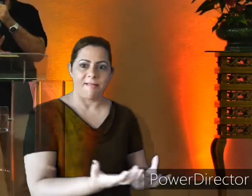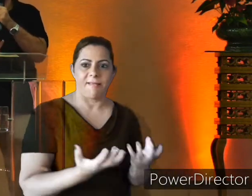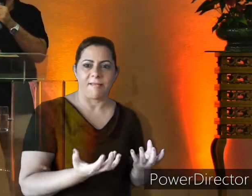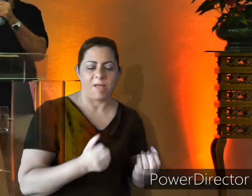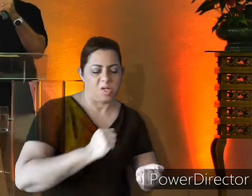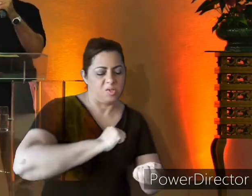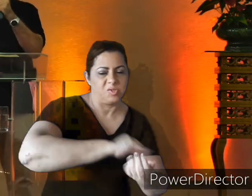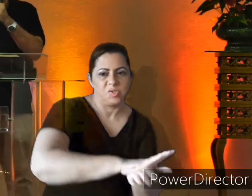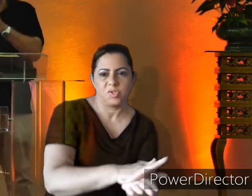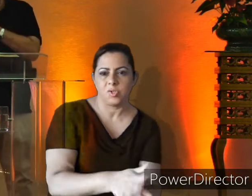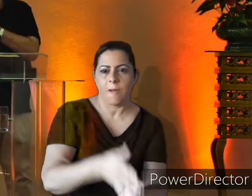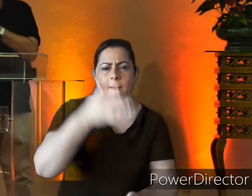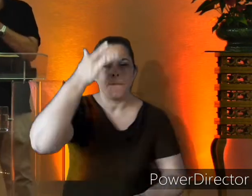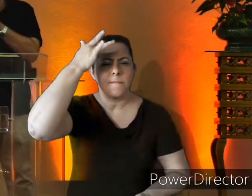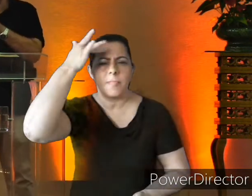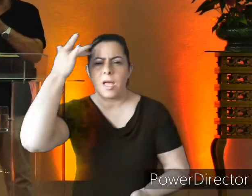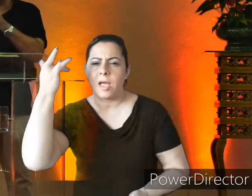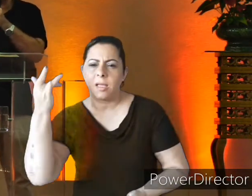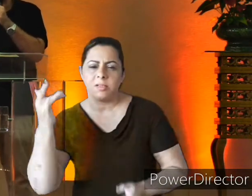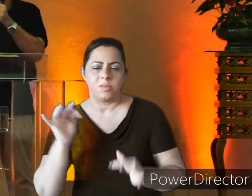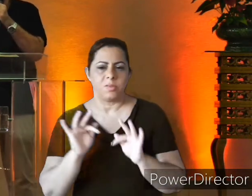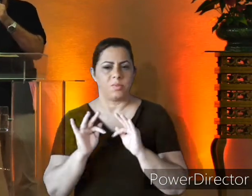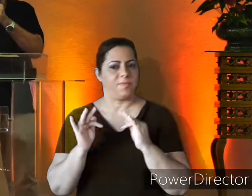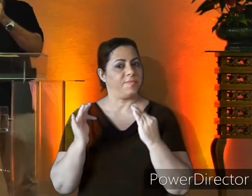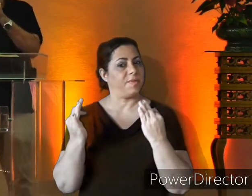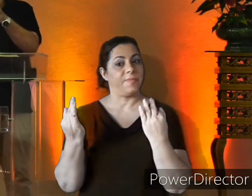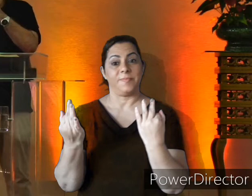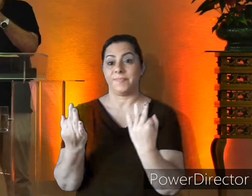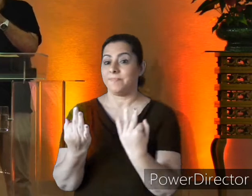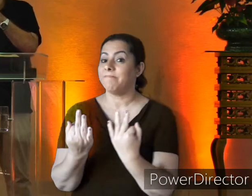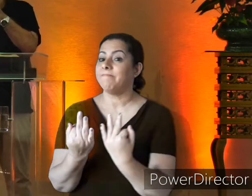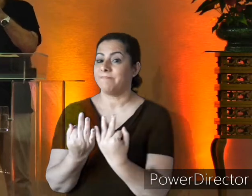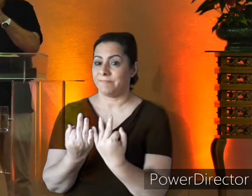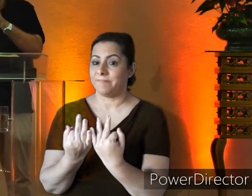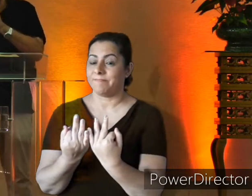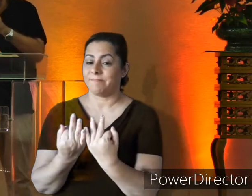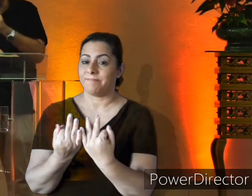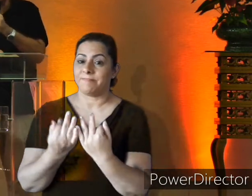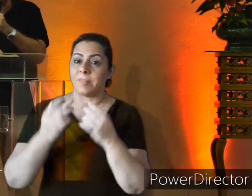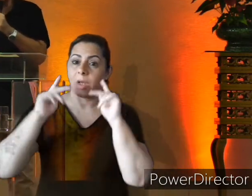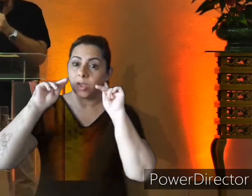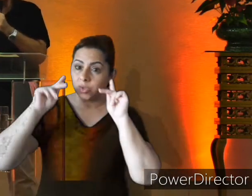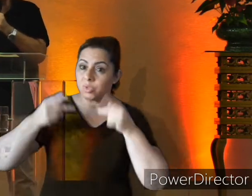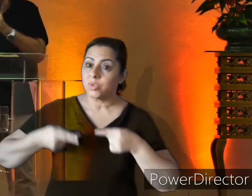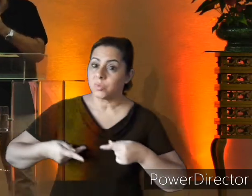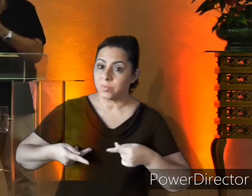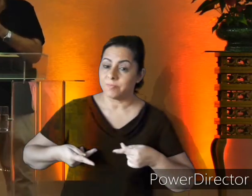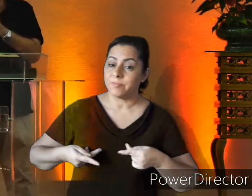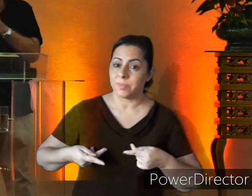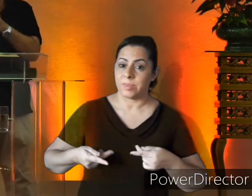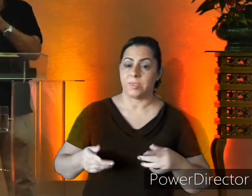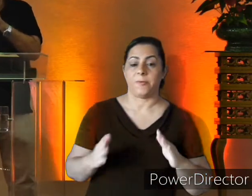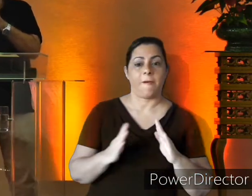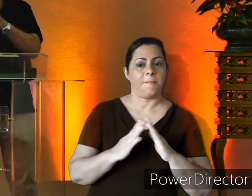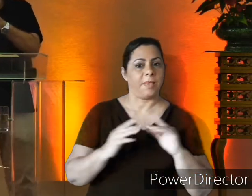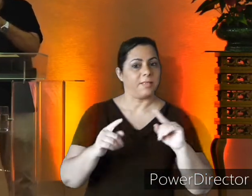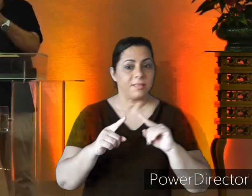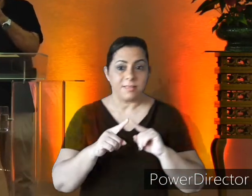a família. Ele procura atingir a igreja do Senhor. As duas